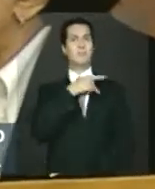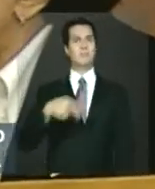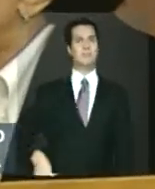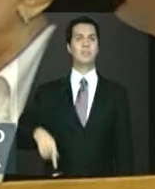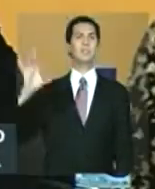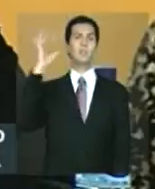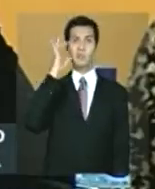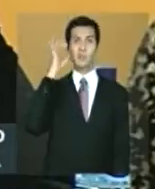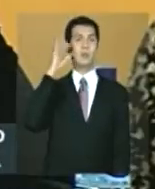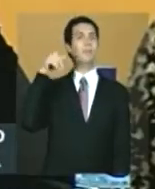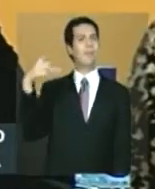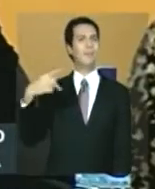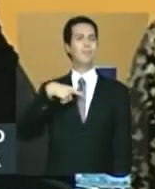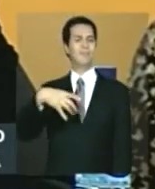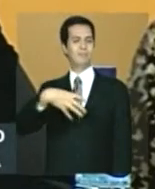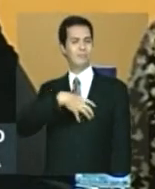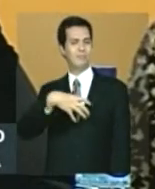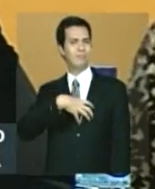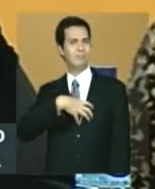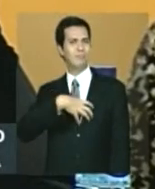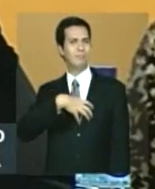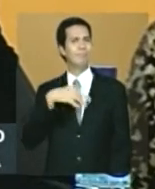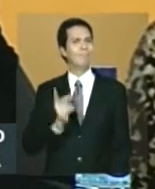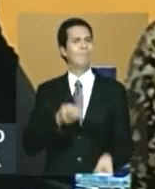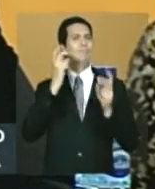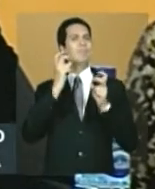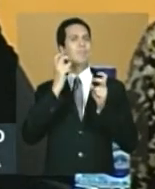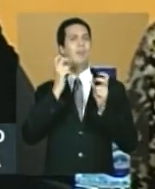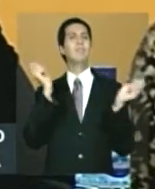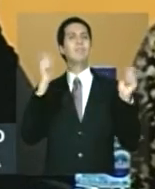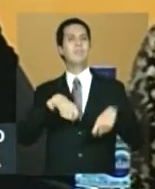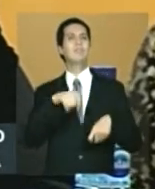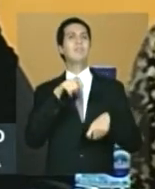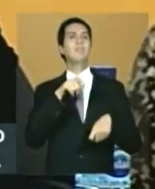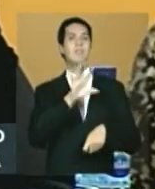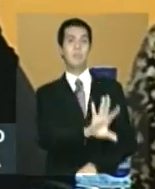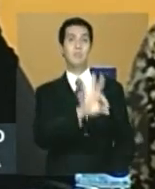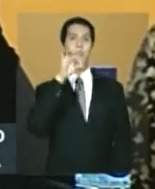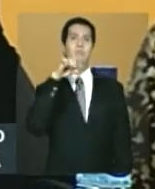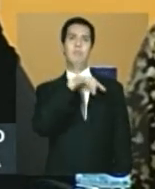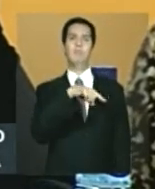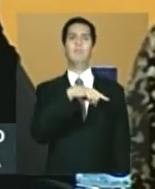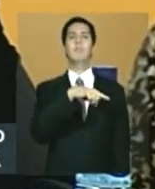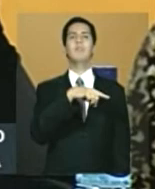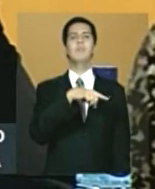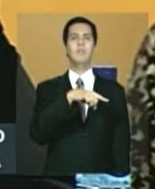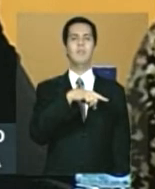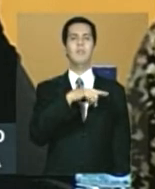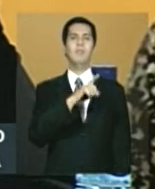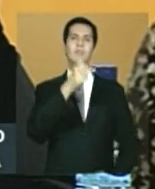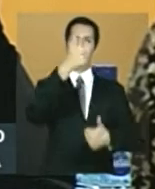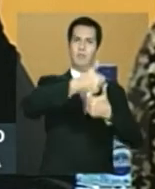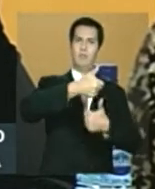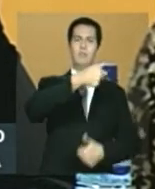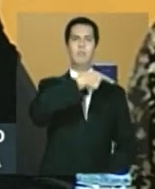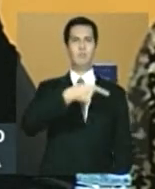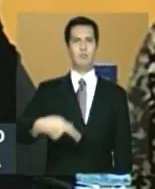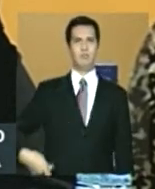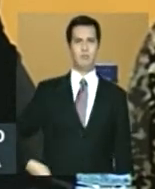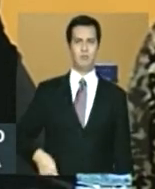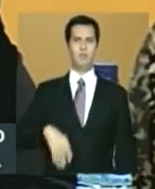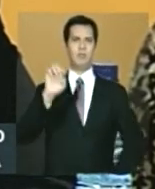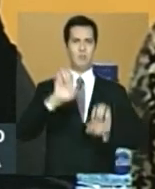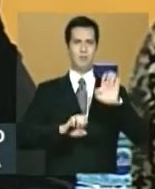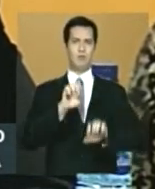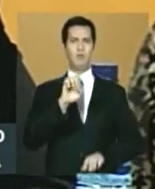a sensibilidade de de lhe alçar ao cargo de primeira